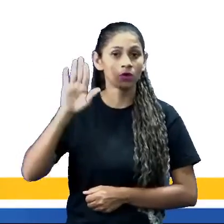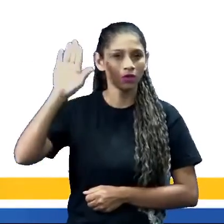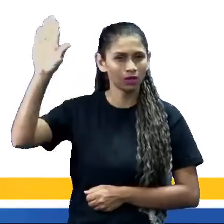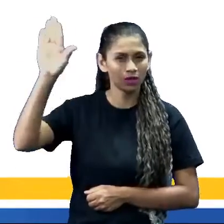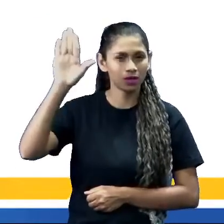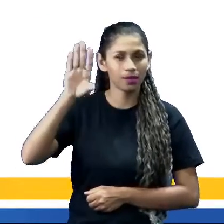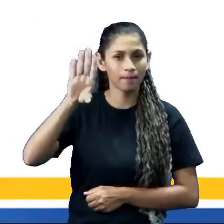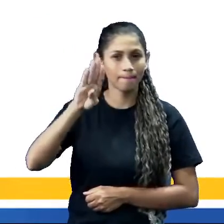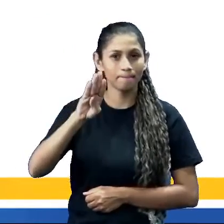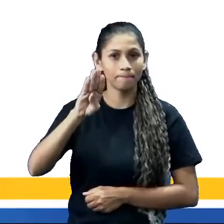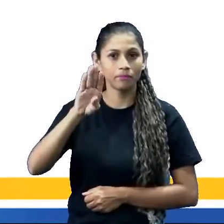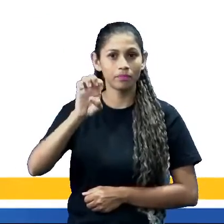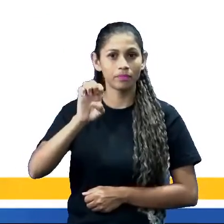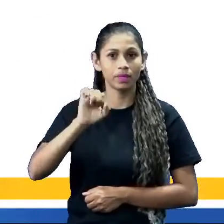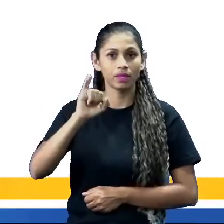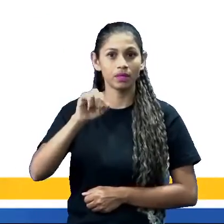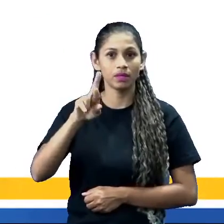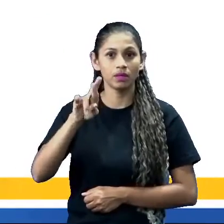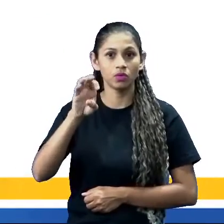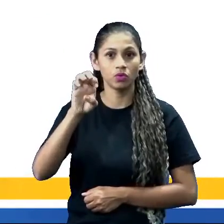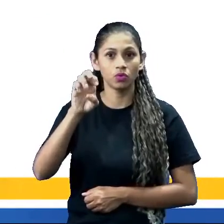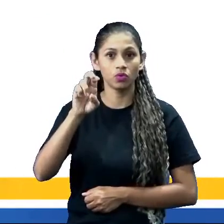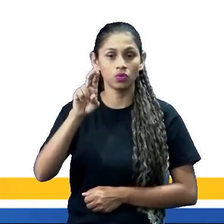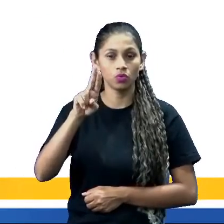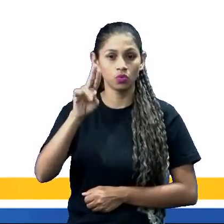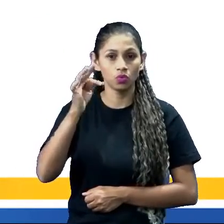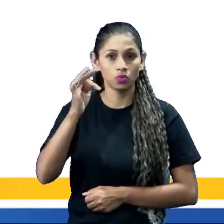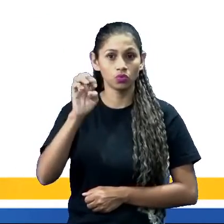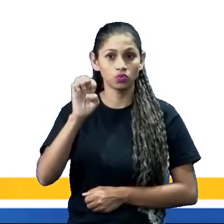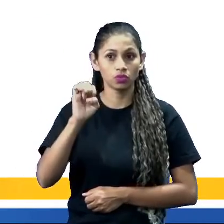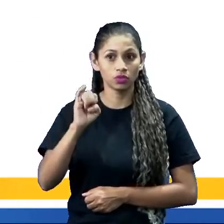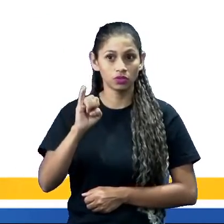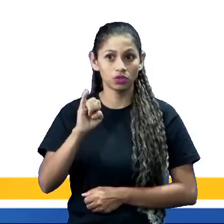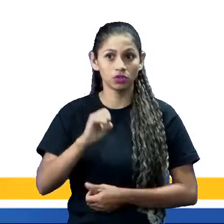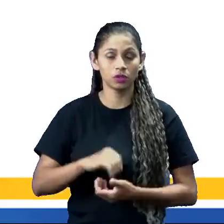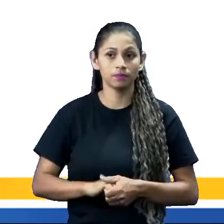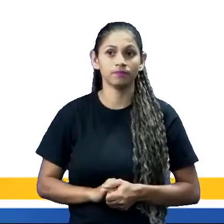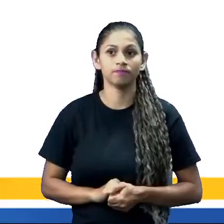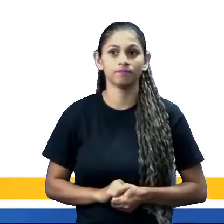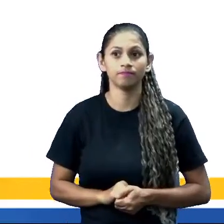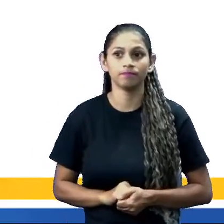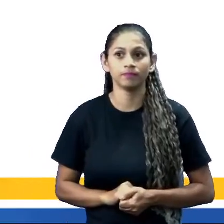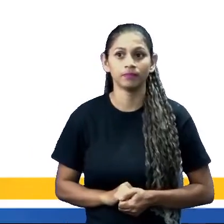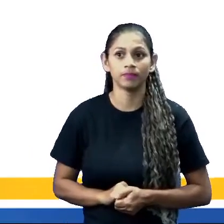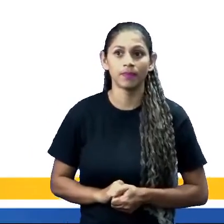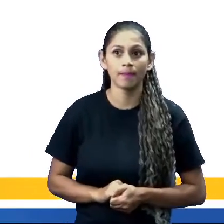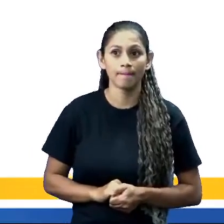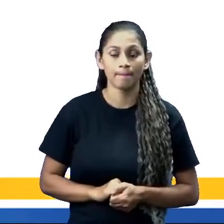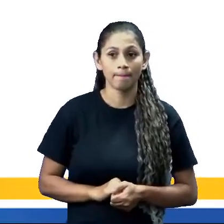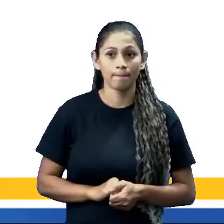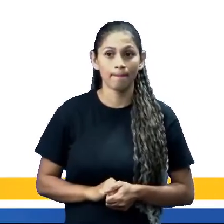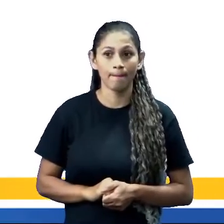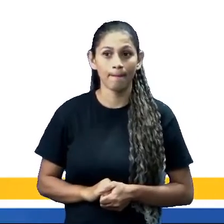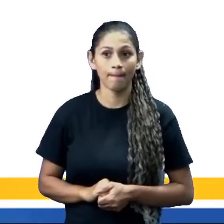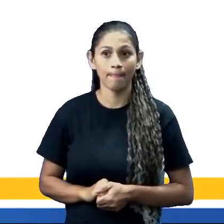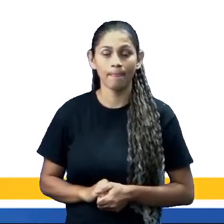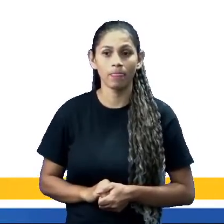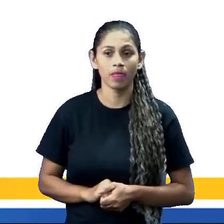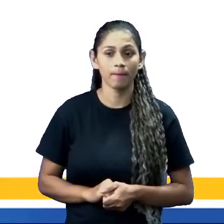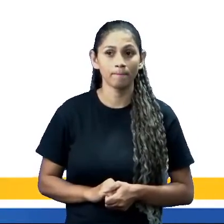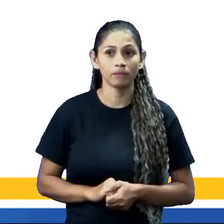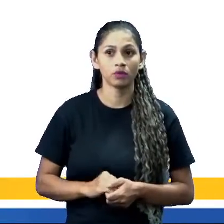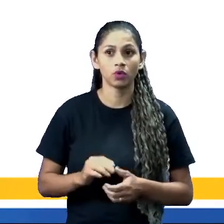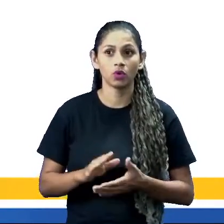tem um porto, né? E lá nesse porto foi apreendido ali o nitrato de amônio. E esse nitrato de amônio ele ficou armazenado